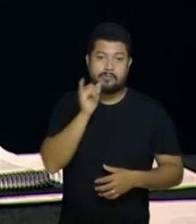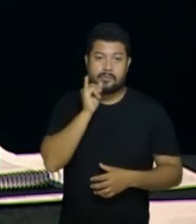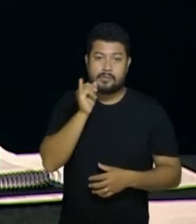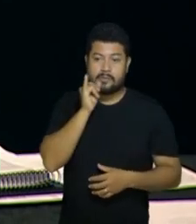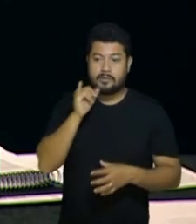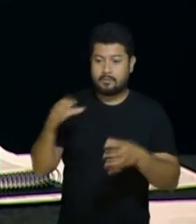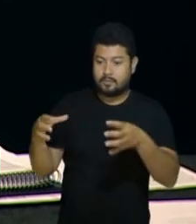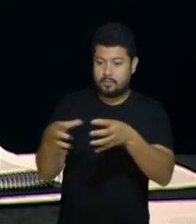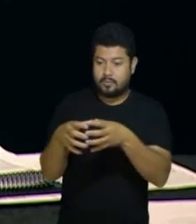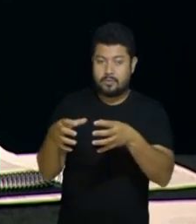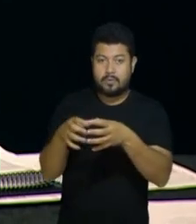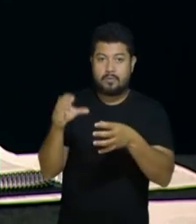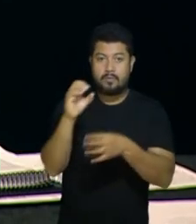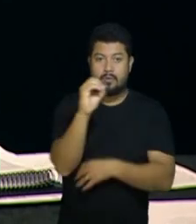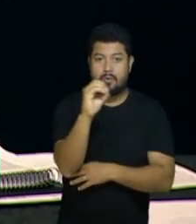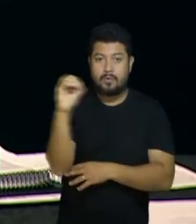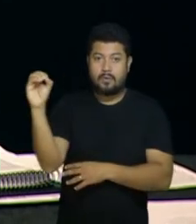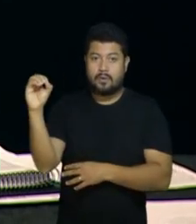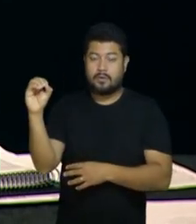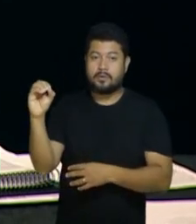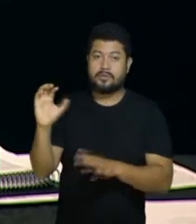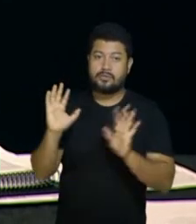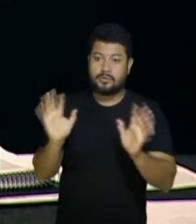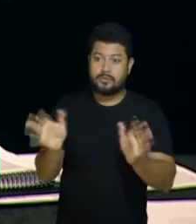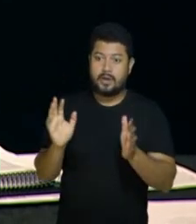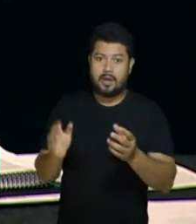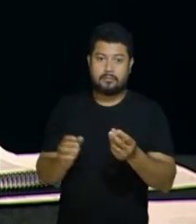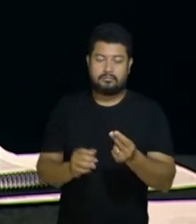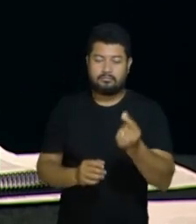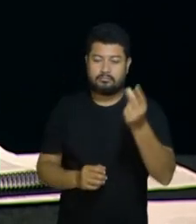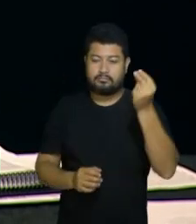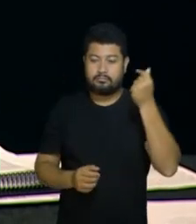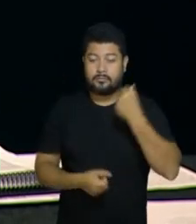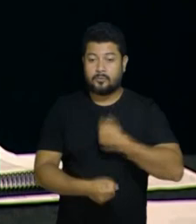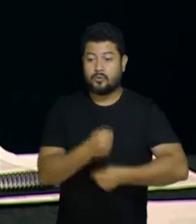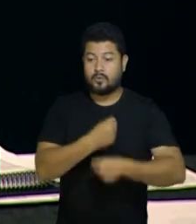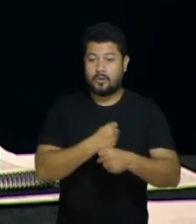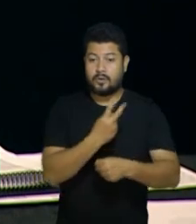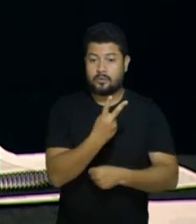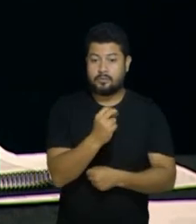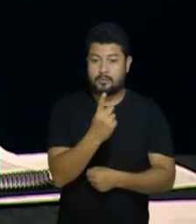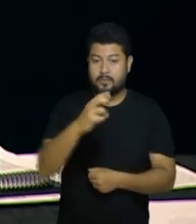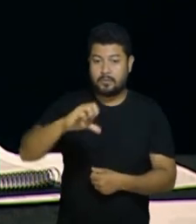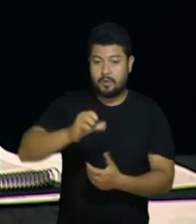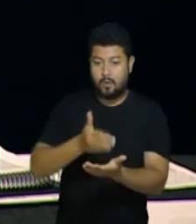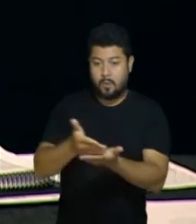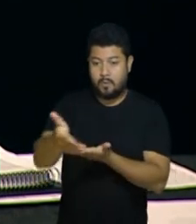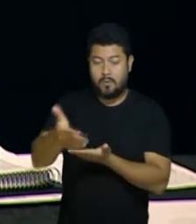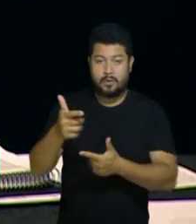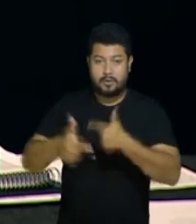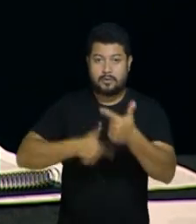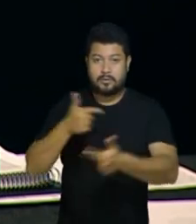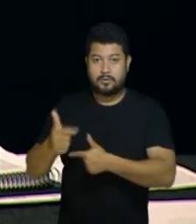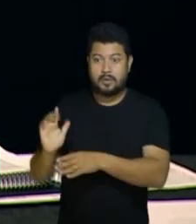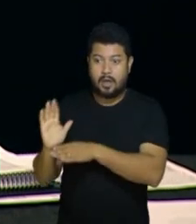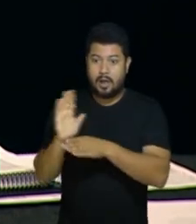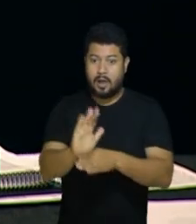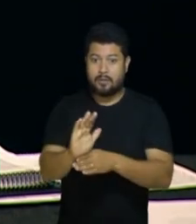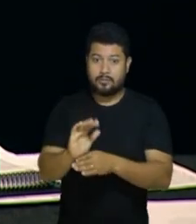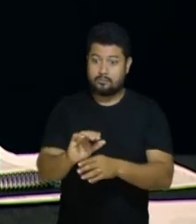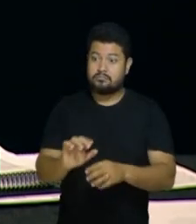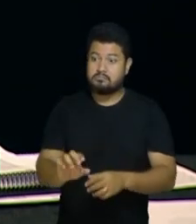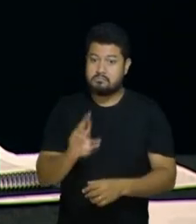Oeste, que funcionava informalmente desde o ano de 2019 e estava trazendo resultados